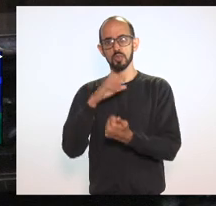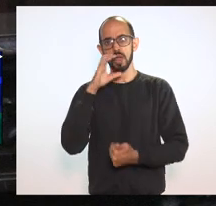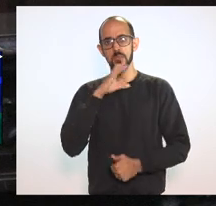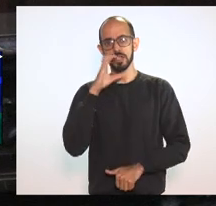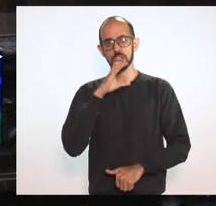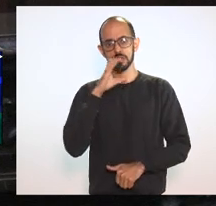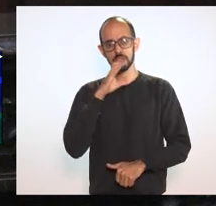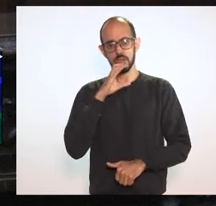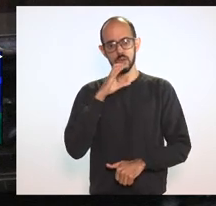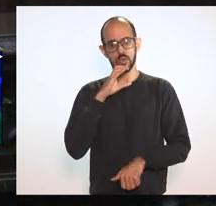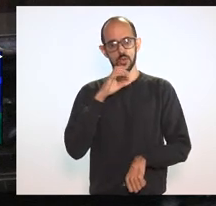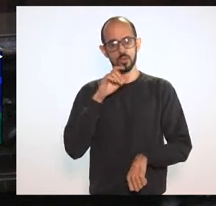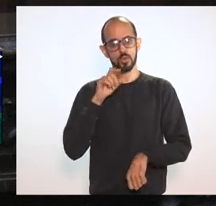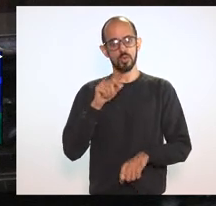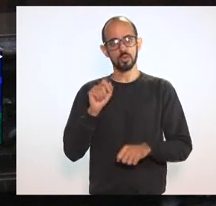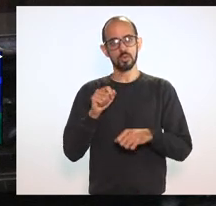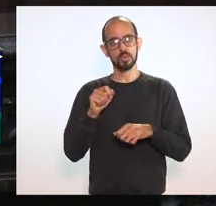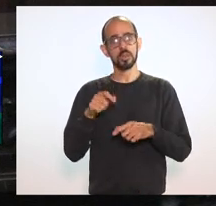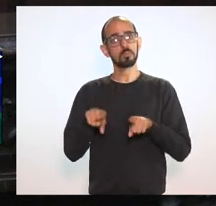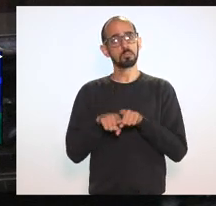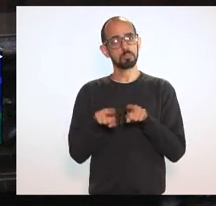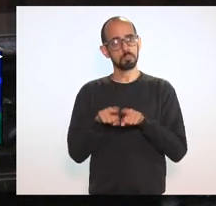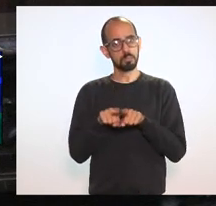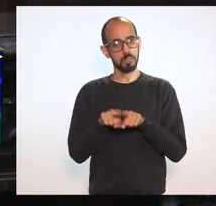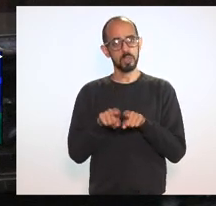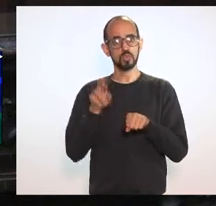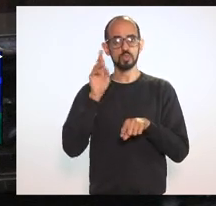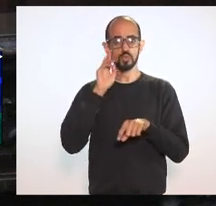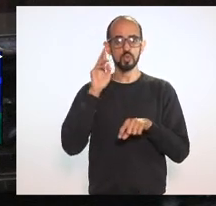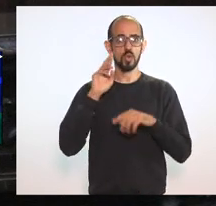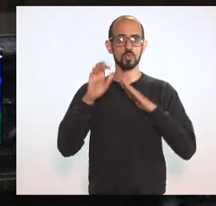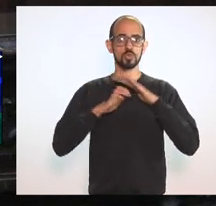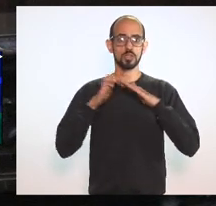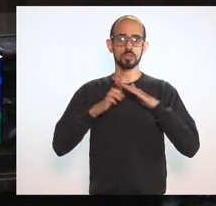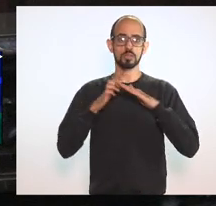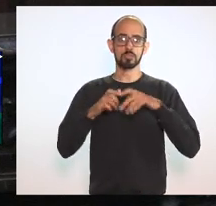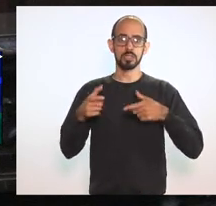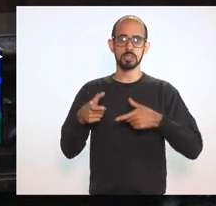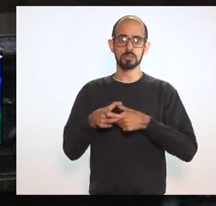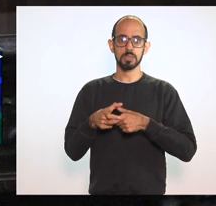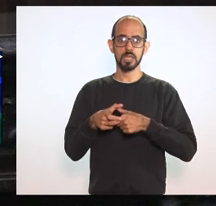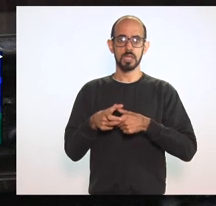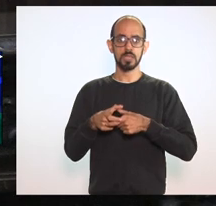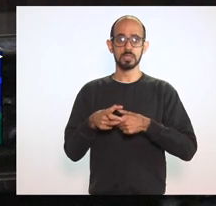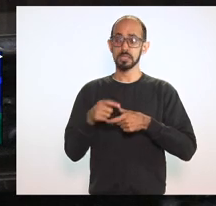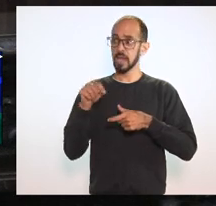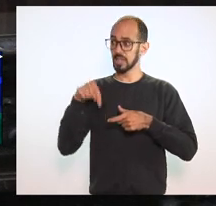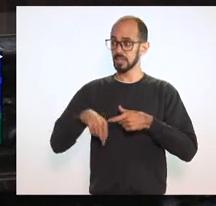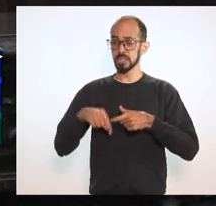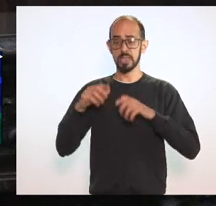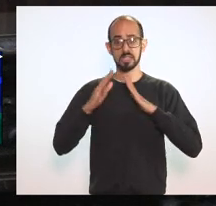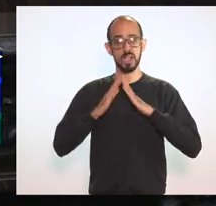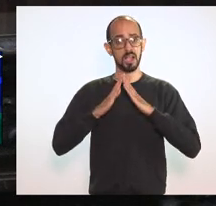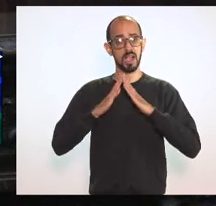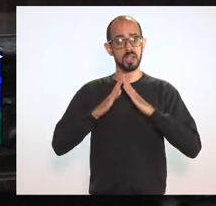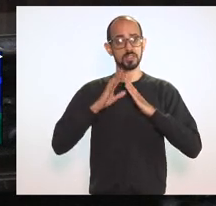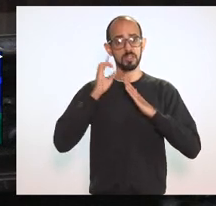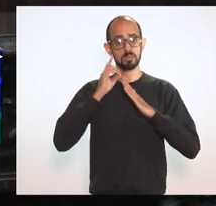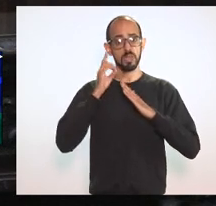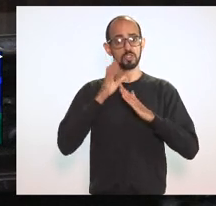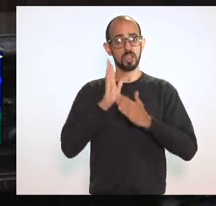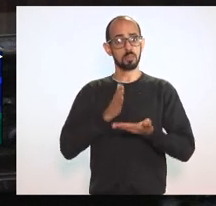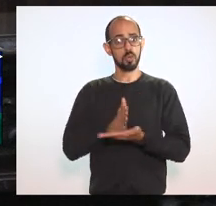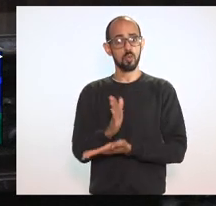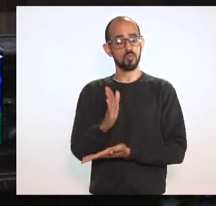e o Flamengo as pequenas e médias empresas 500 a casa que já aprovou com supera rio era